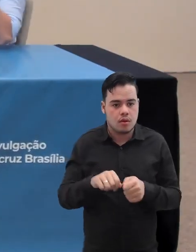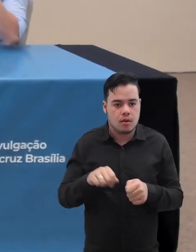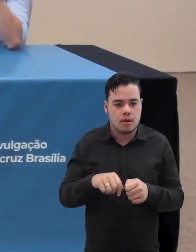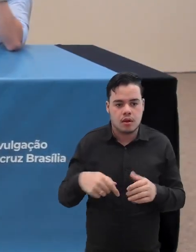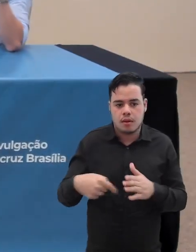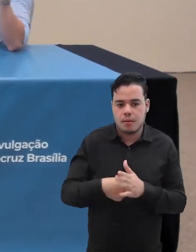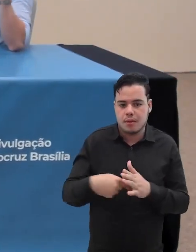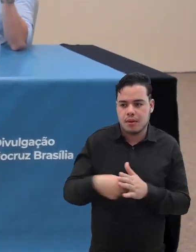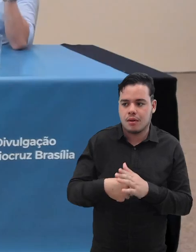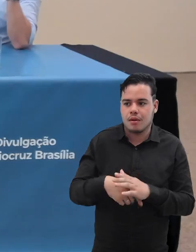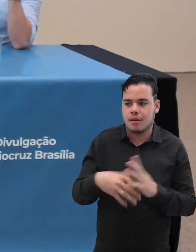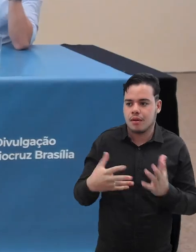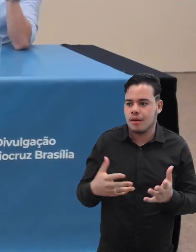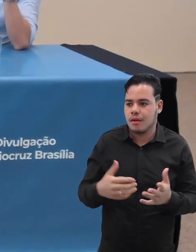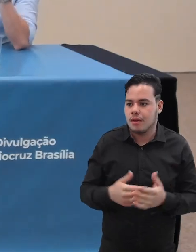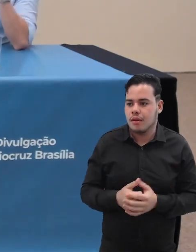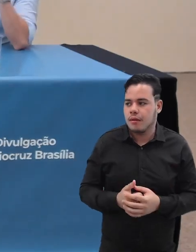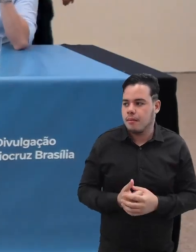dos outros.